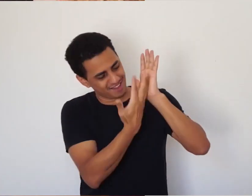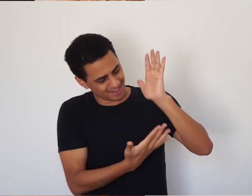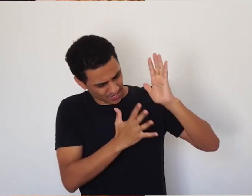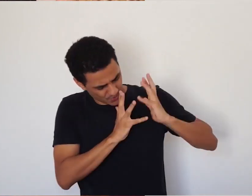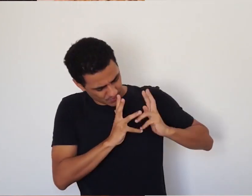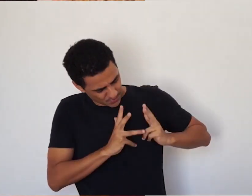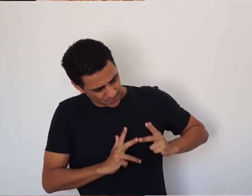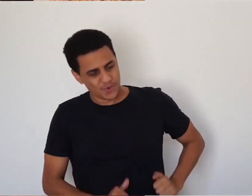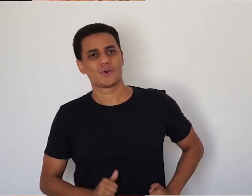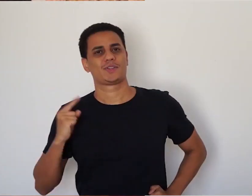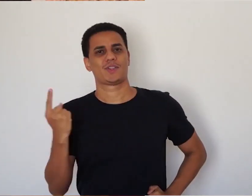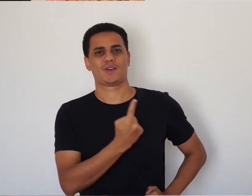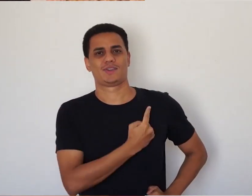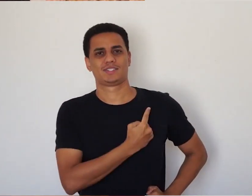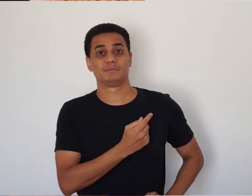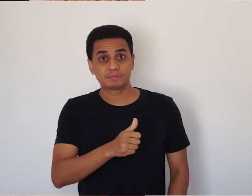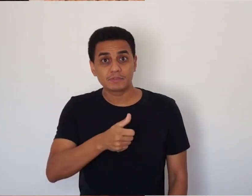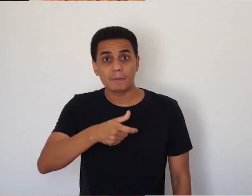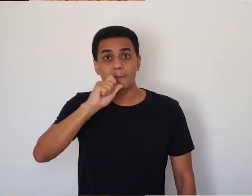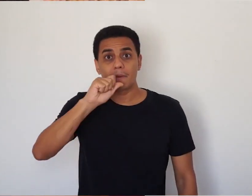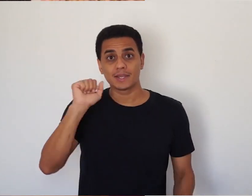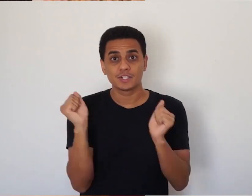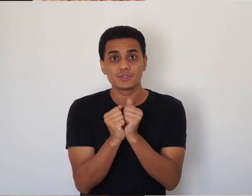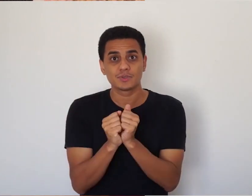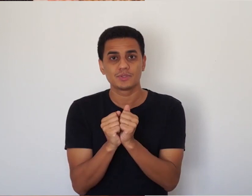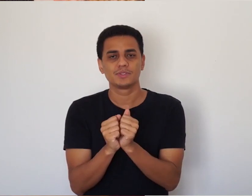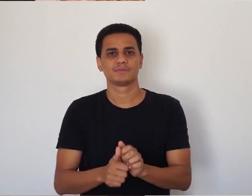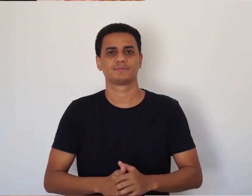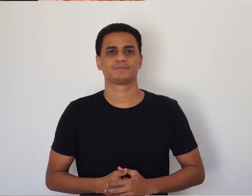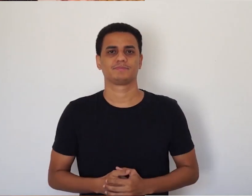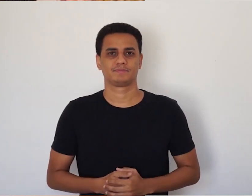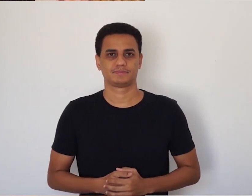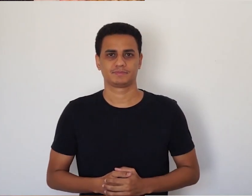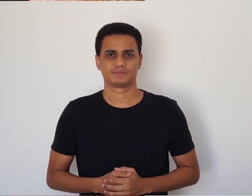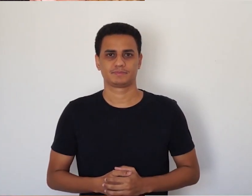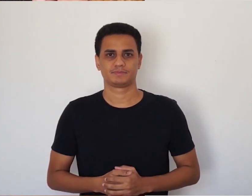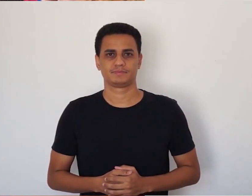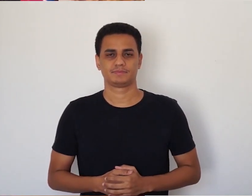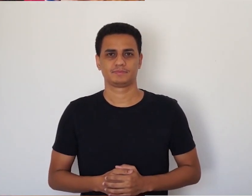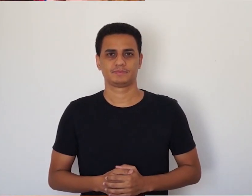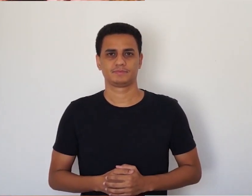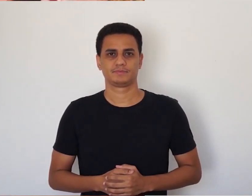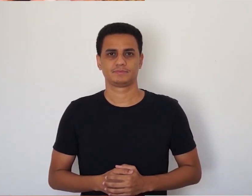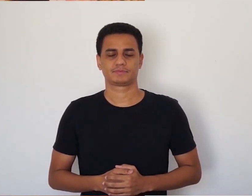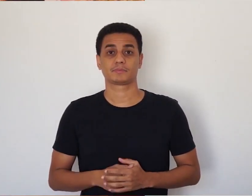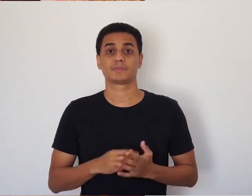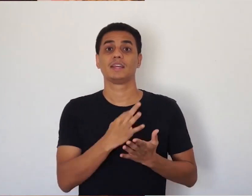que nos purificou e que nos purifica de todo pecado. Vamos beber juntos isso?